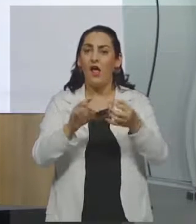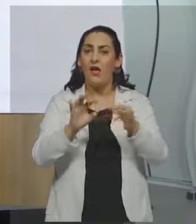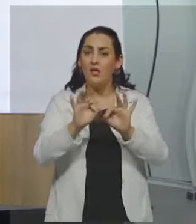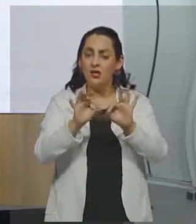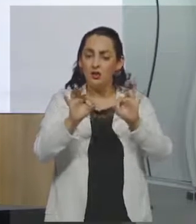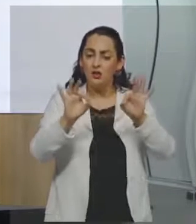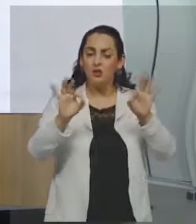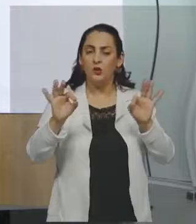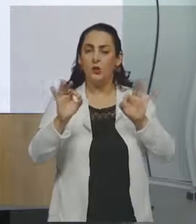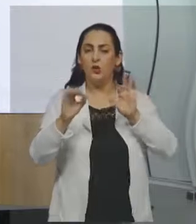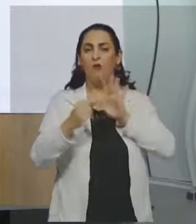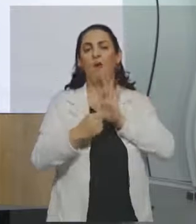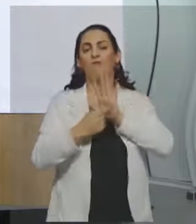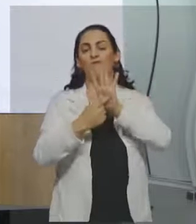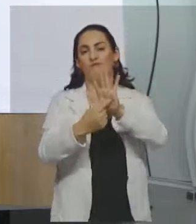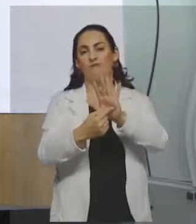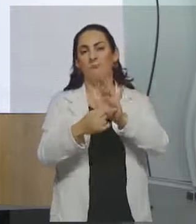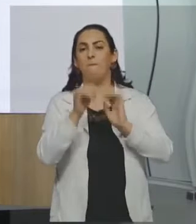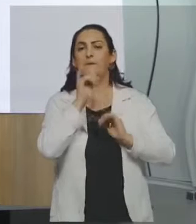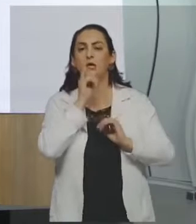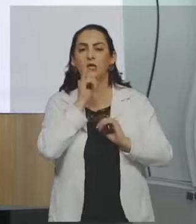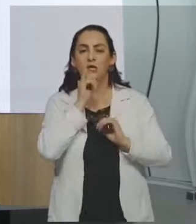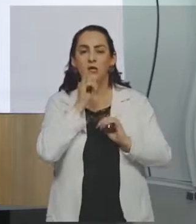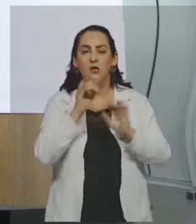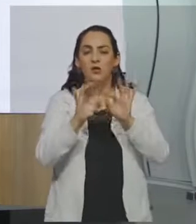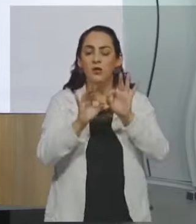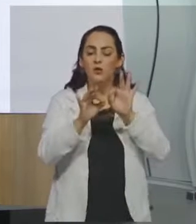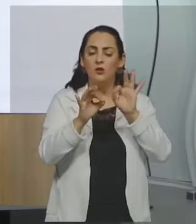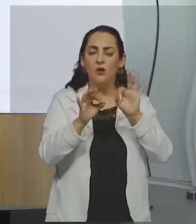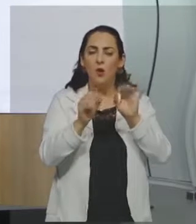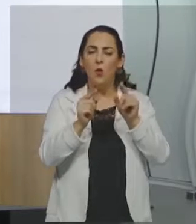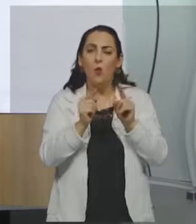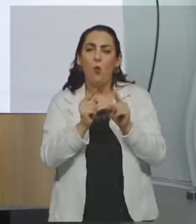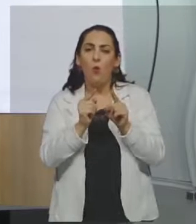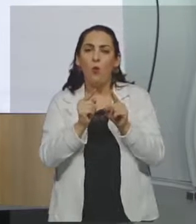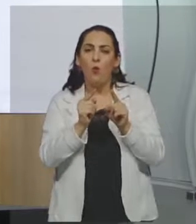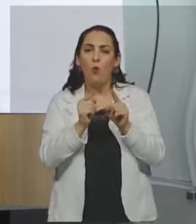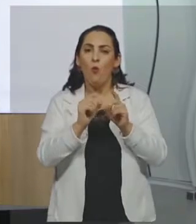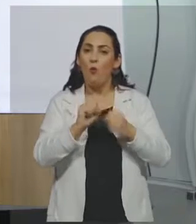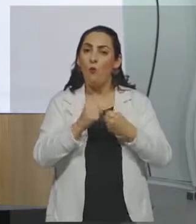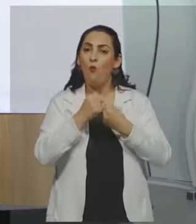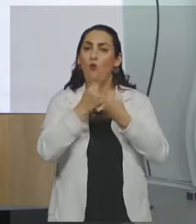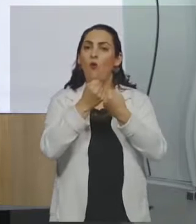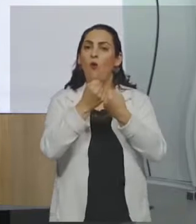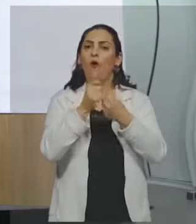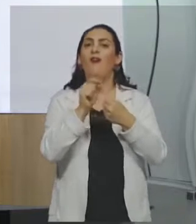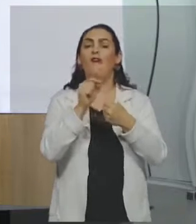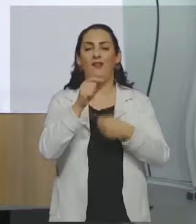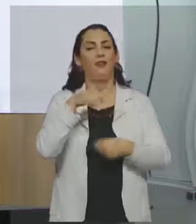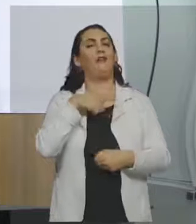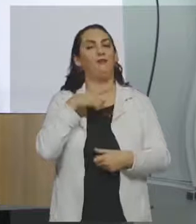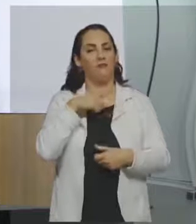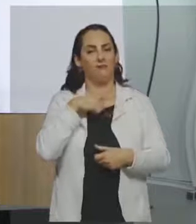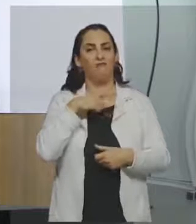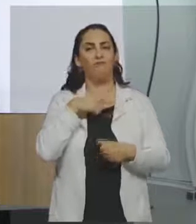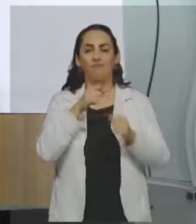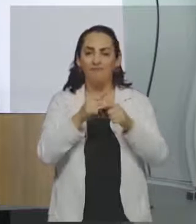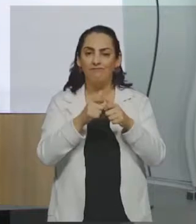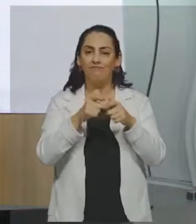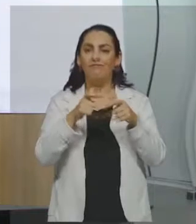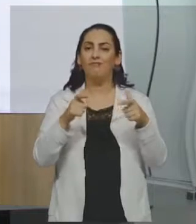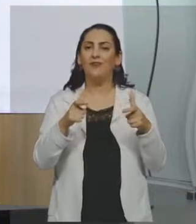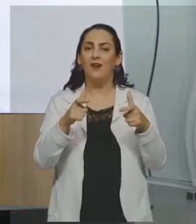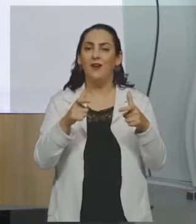proximidade, quanto menor a distância entre essas partículas, maior é a força que elas exercem. Então, se são